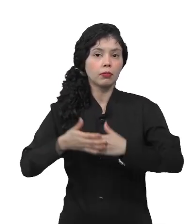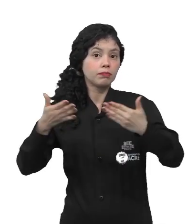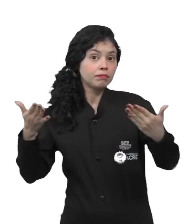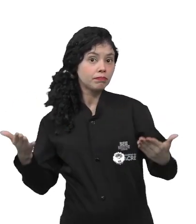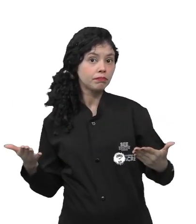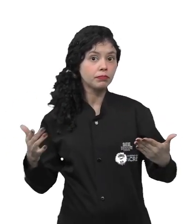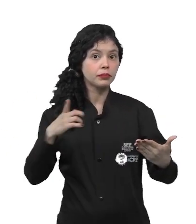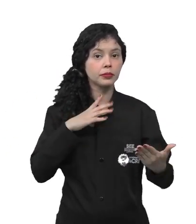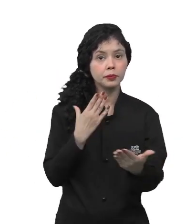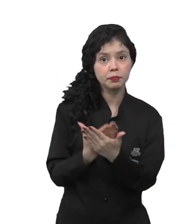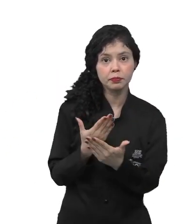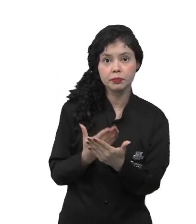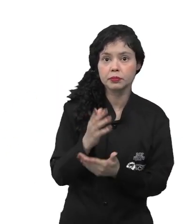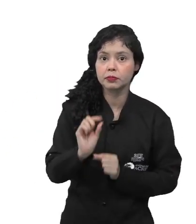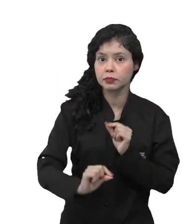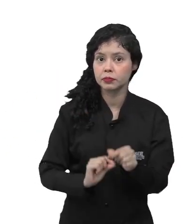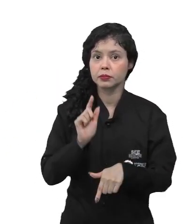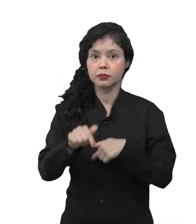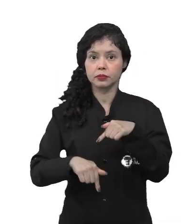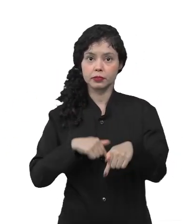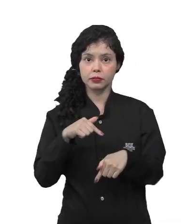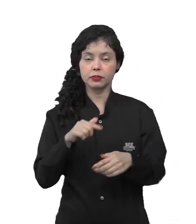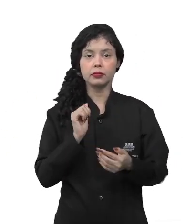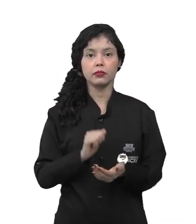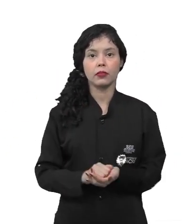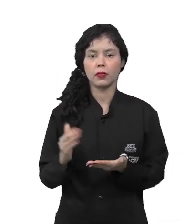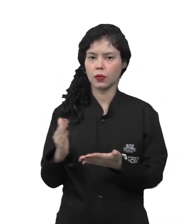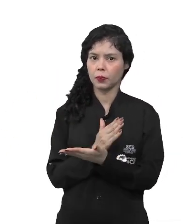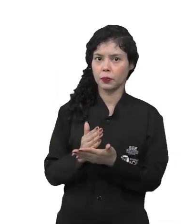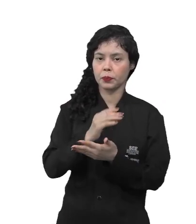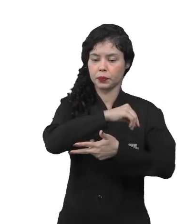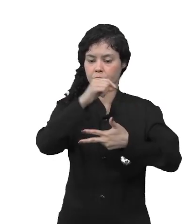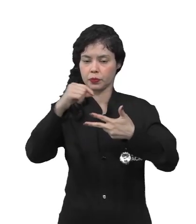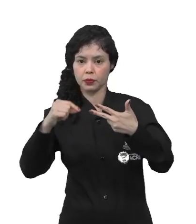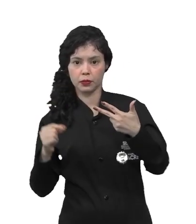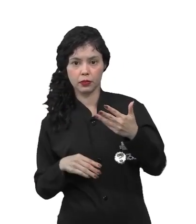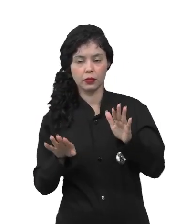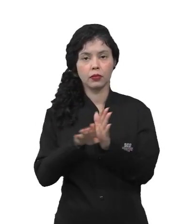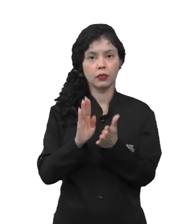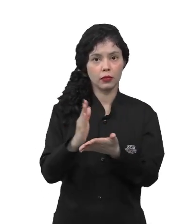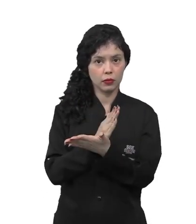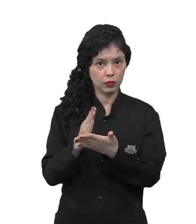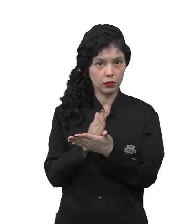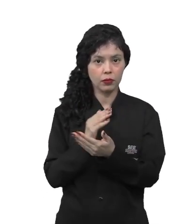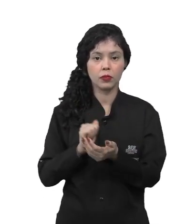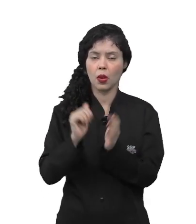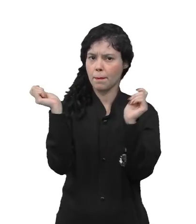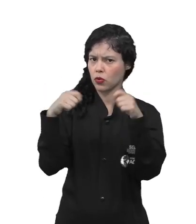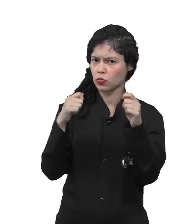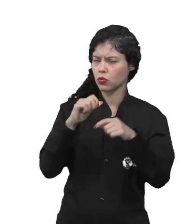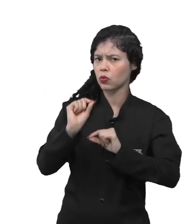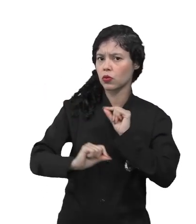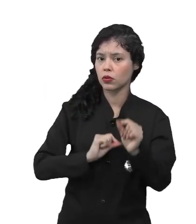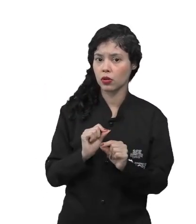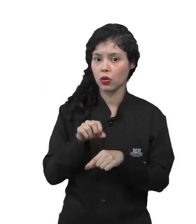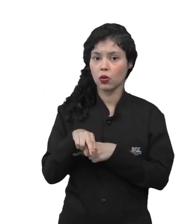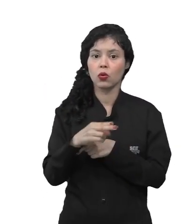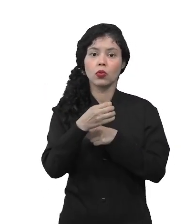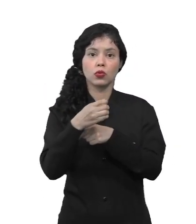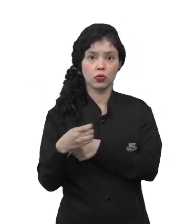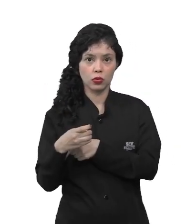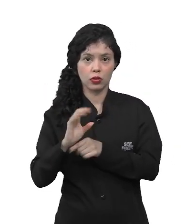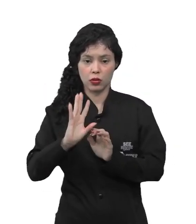Aí, nós estudamos lá na química, né, que alguns elementos químicos possuem NOx,